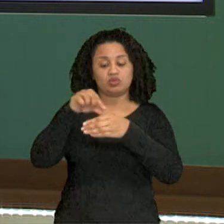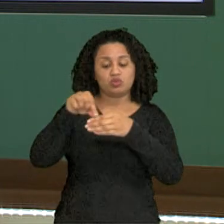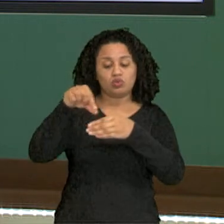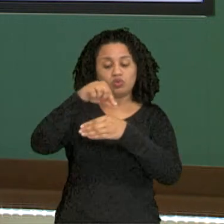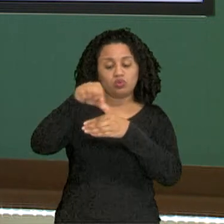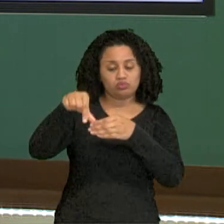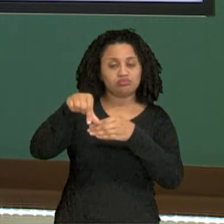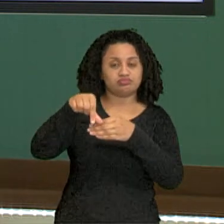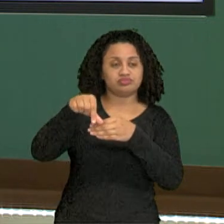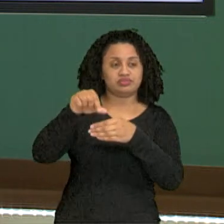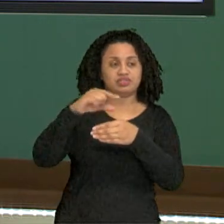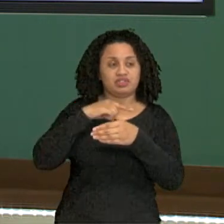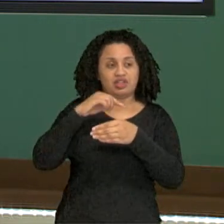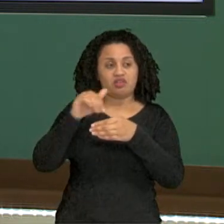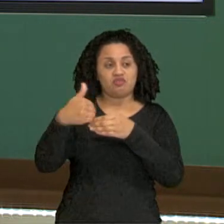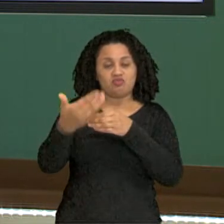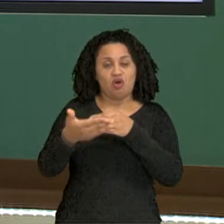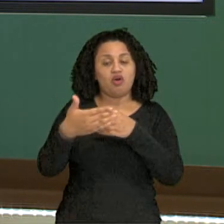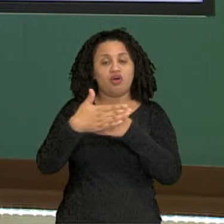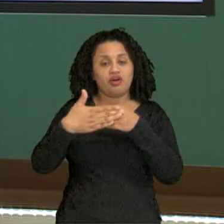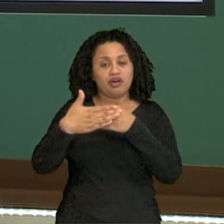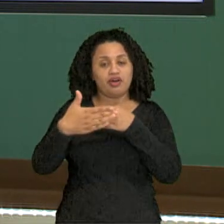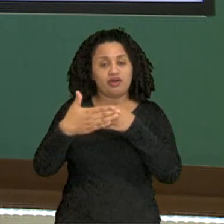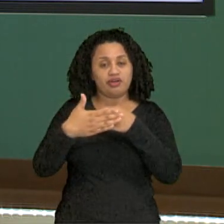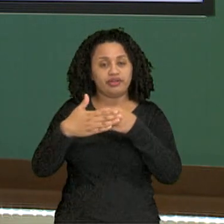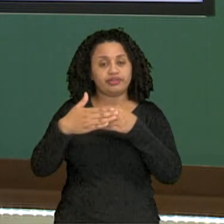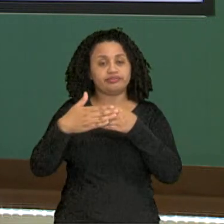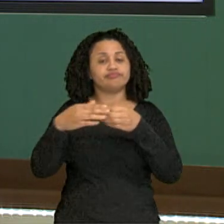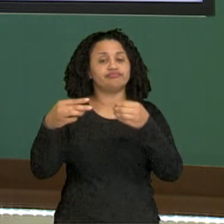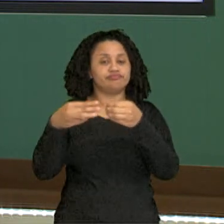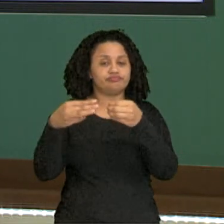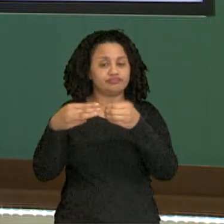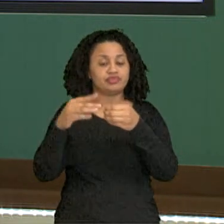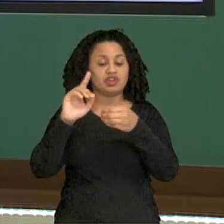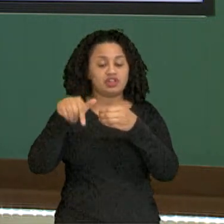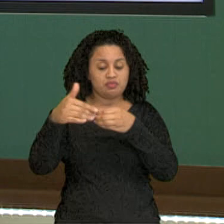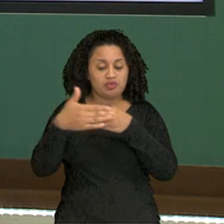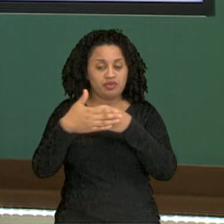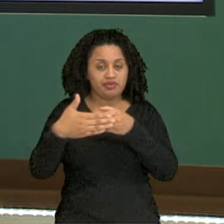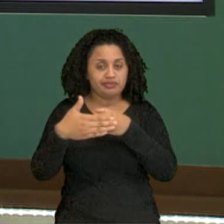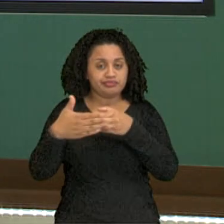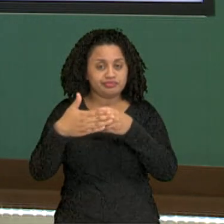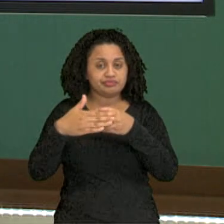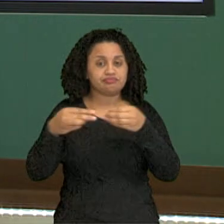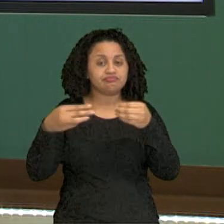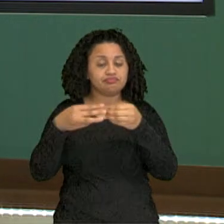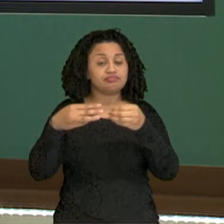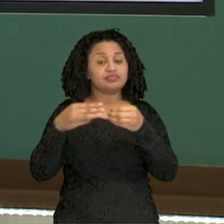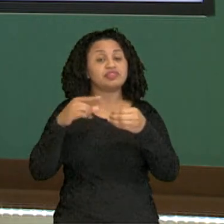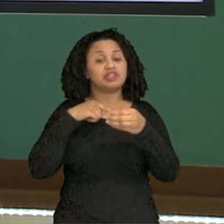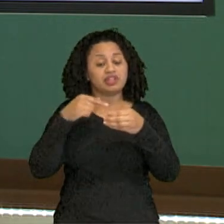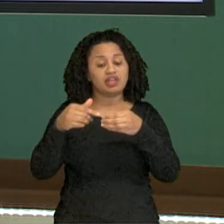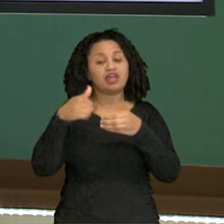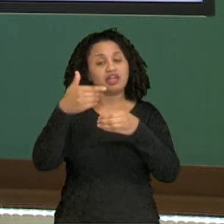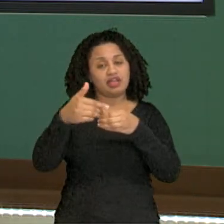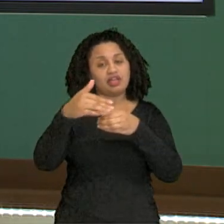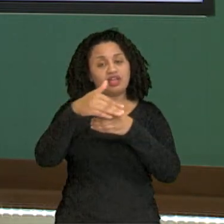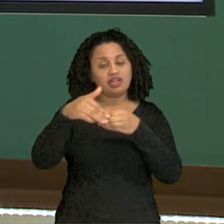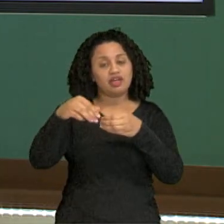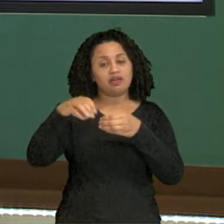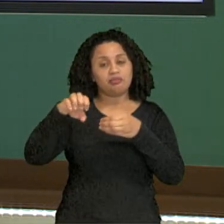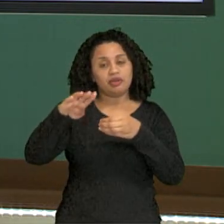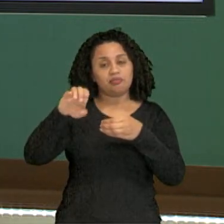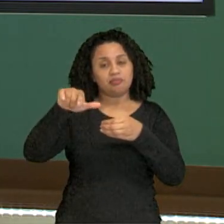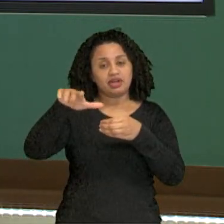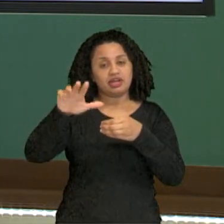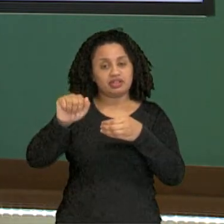do citoplasma. A mais externa, parede celular. Depois da parede celular, a membrana plasmática. Aí que nós